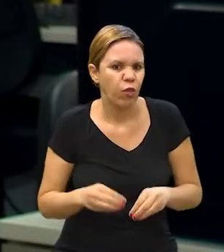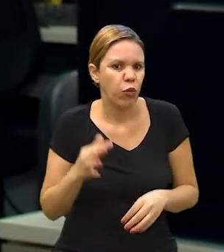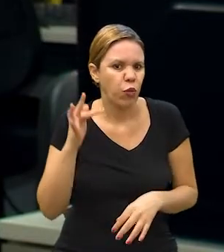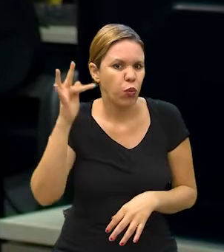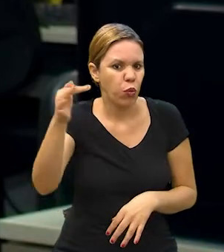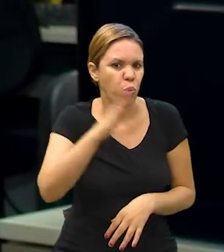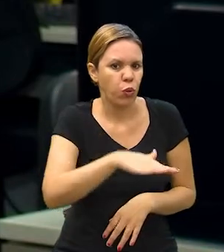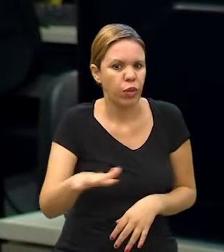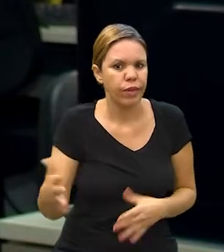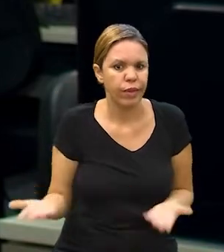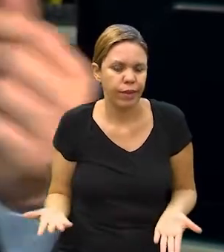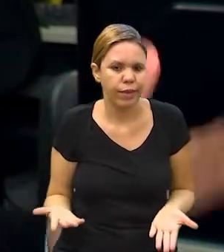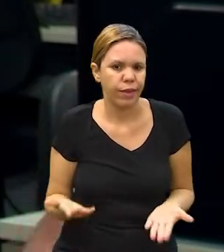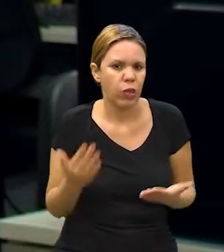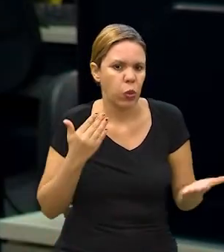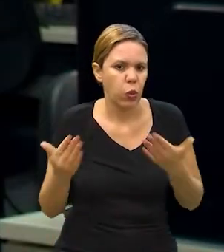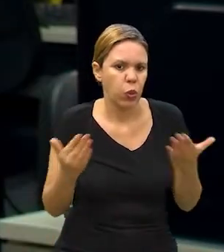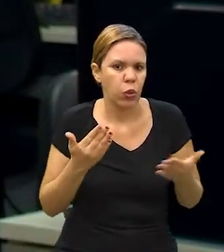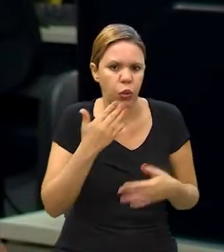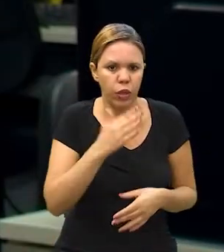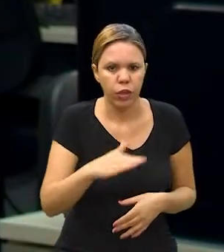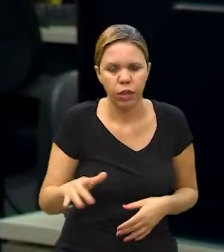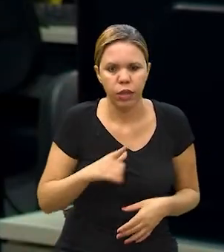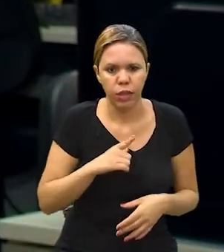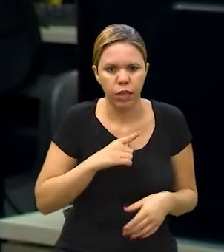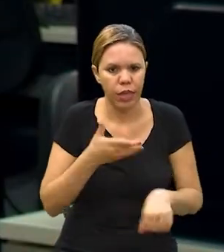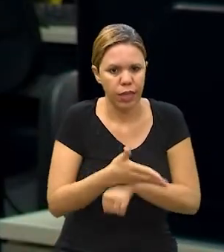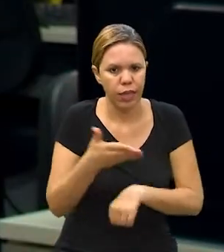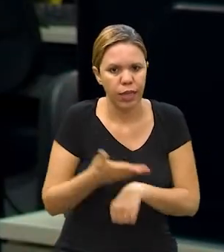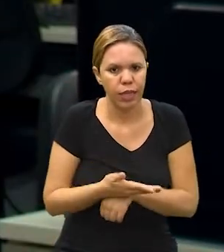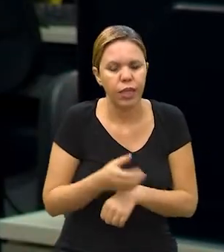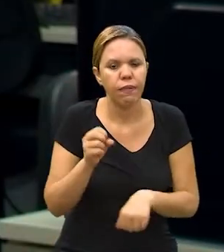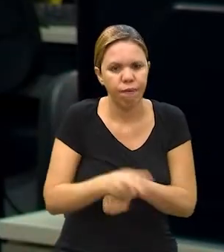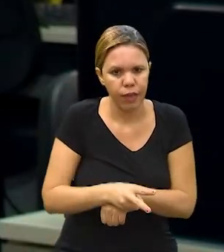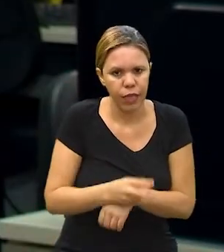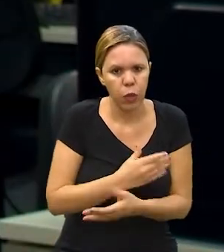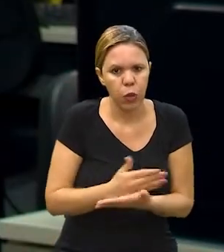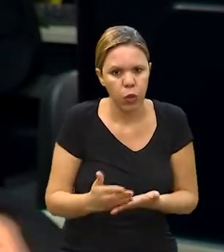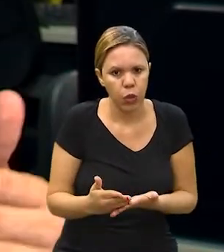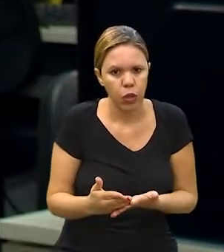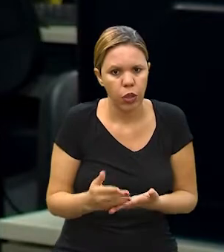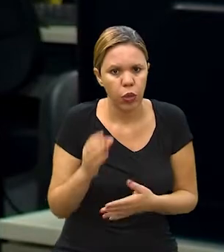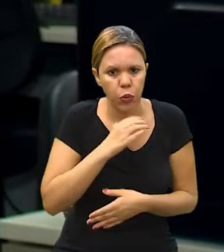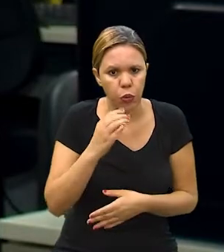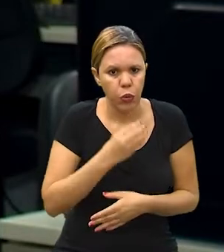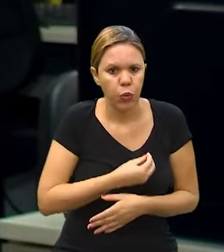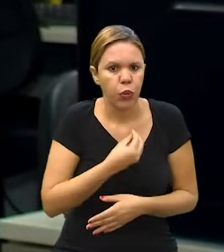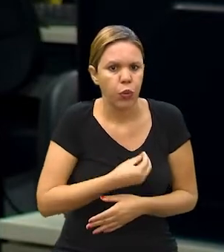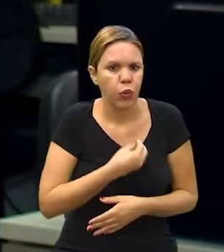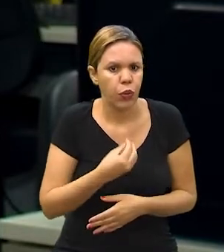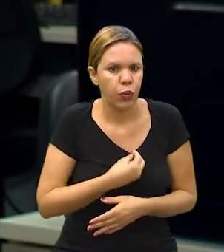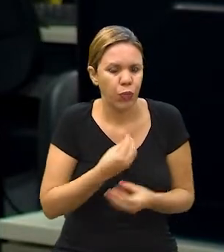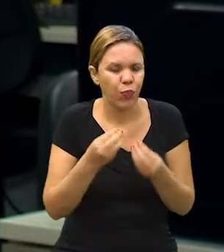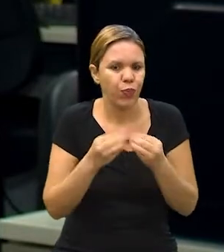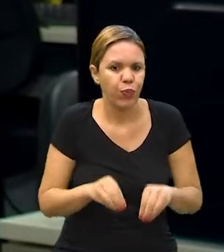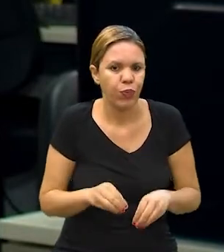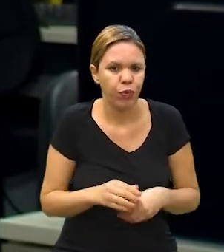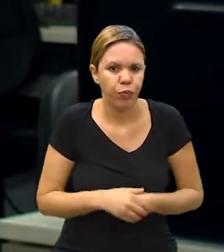futuro dessas crianças, né, que comparativamente com as crianças que estão tendo acesso a essas vagas já vão começar a corrida da vida com um certo